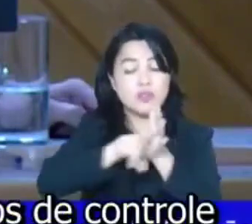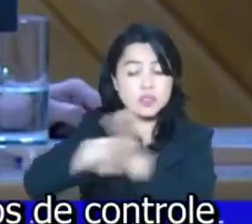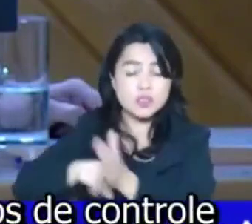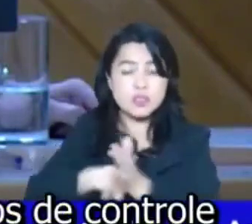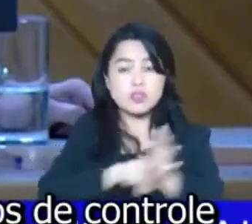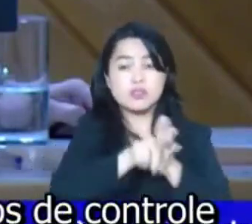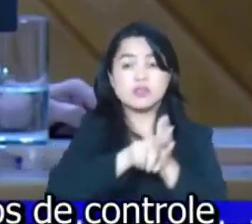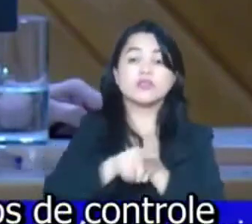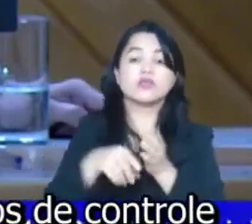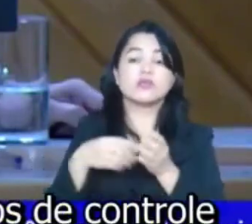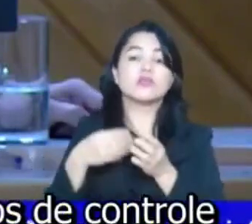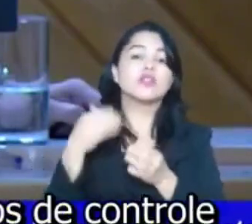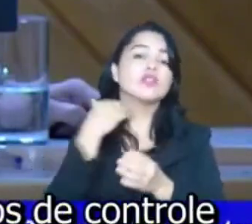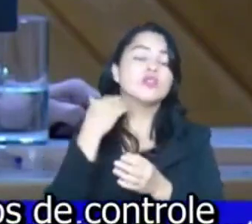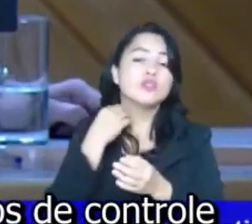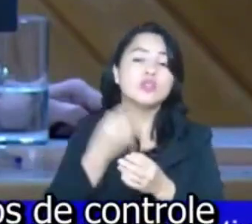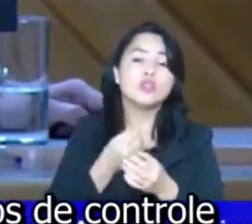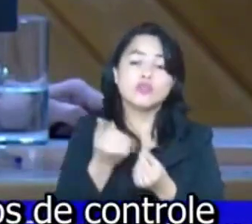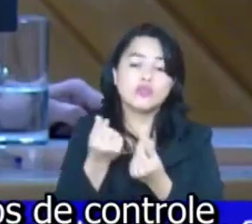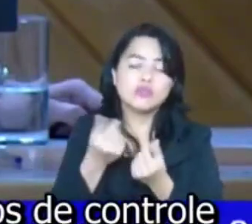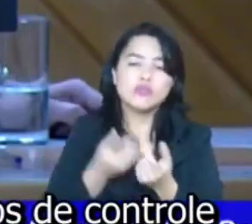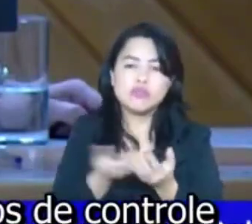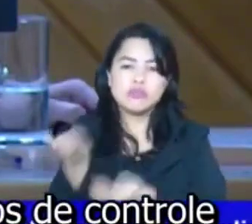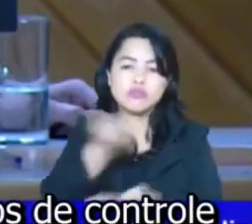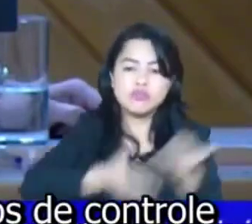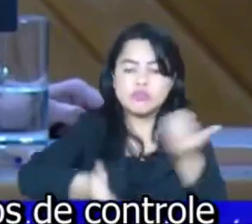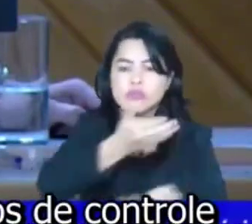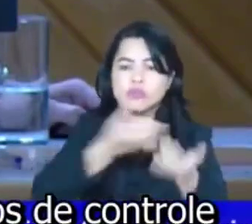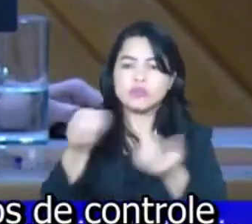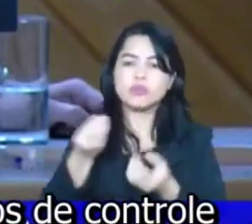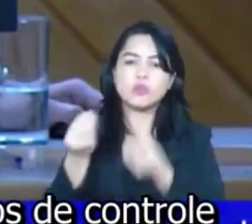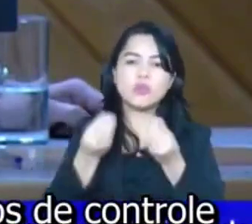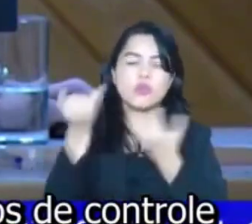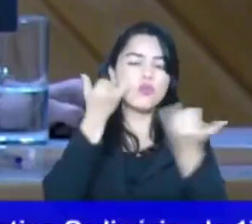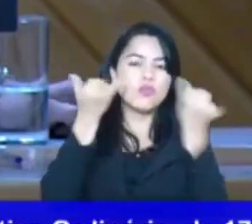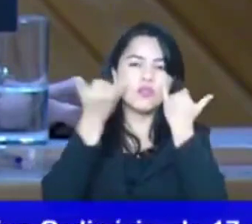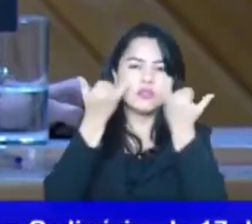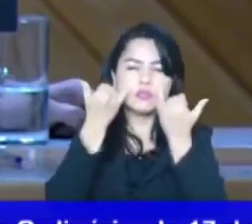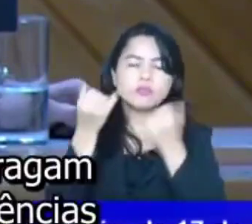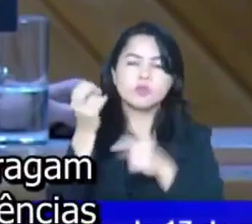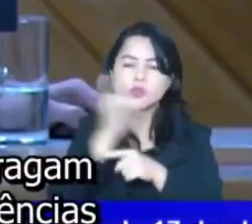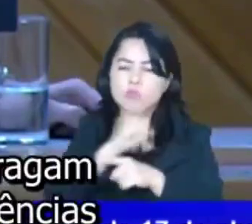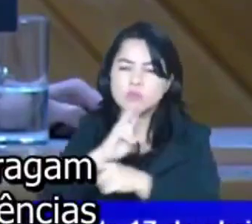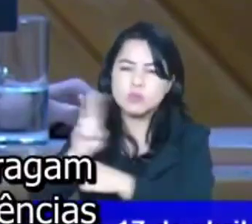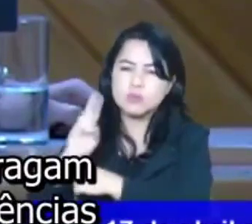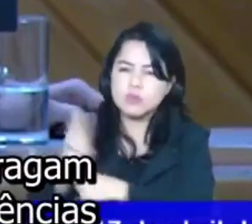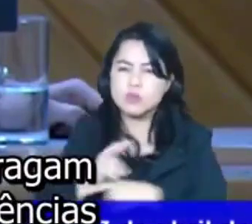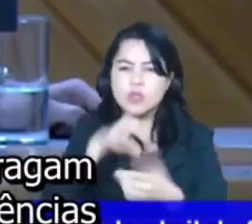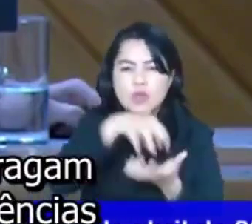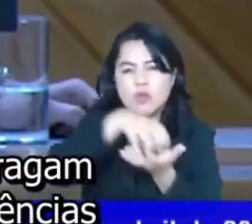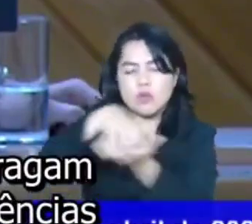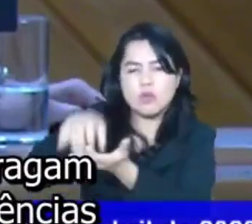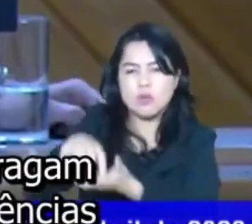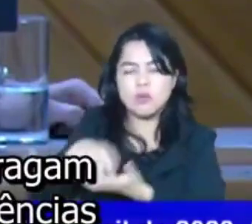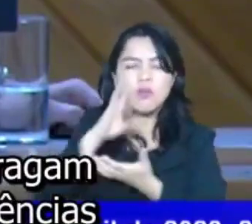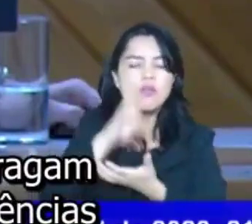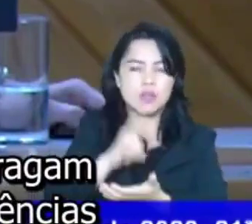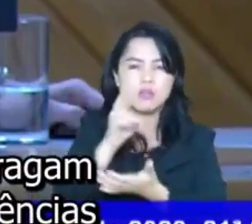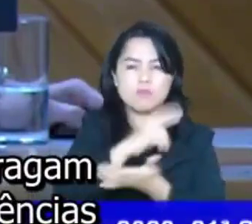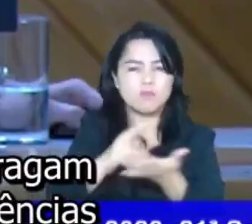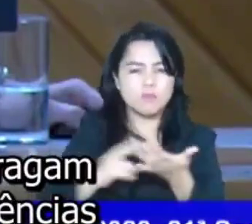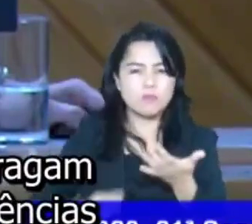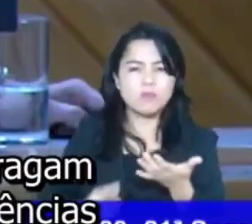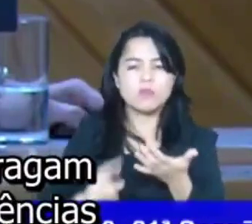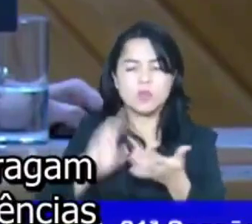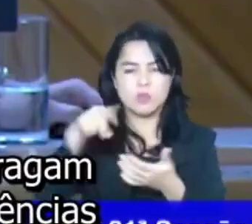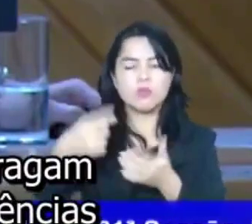movimentação financeira por meio do compartilhamento de informações entre os órgãos de controle, conforme se verifica nas emendas que, por oportuno, trago